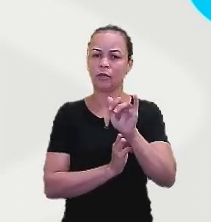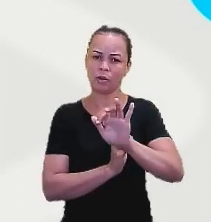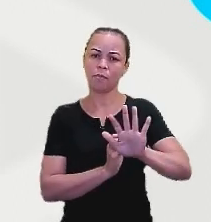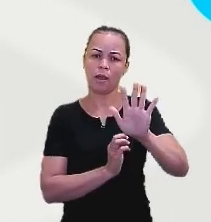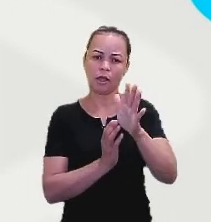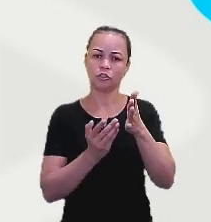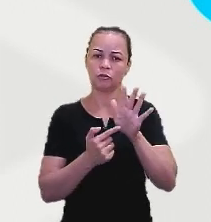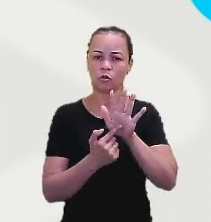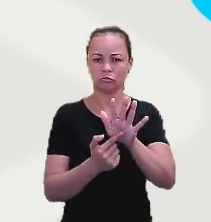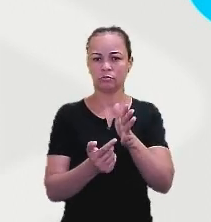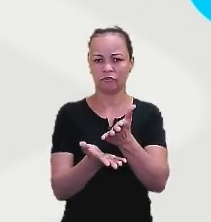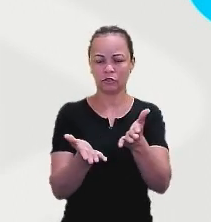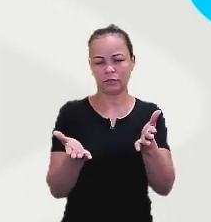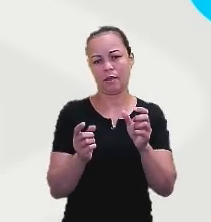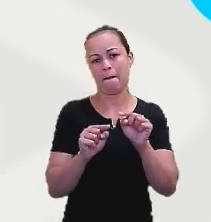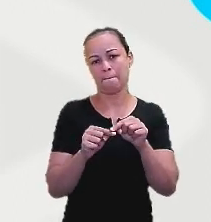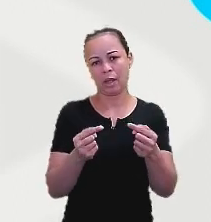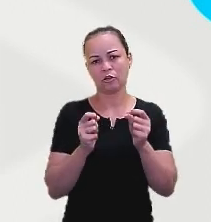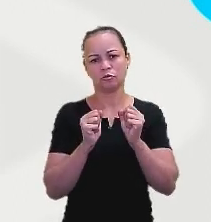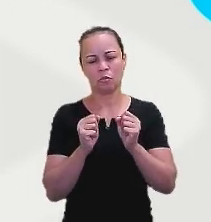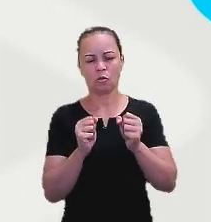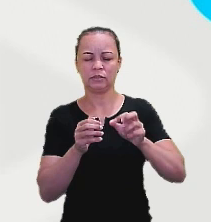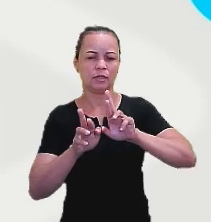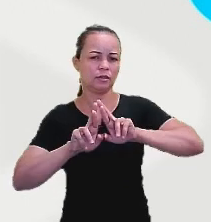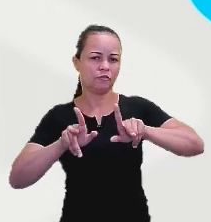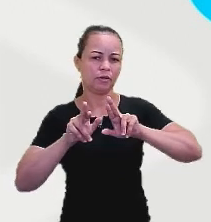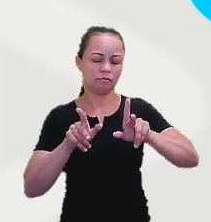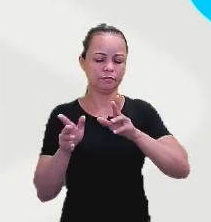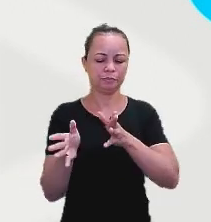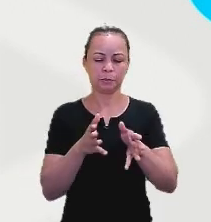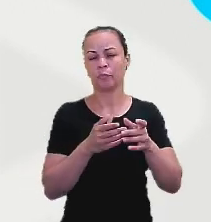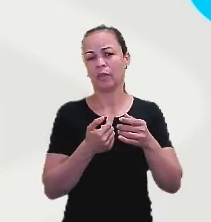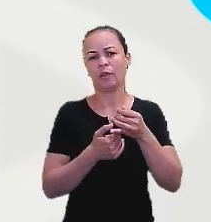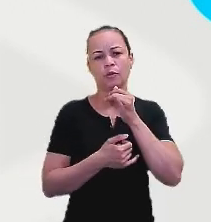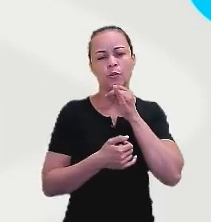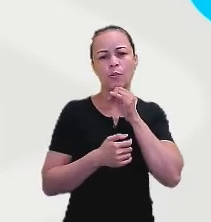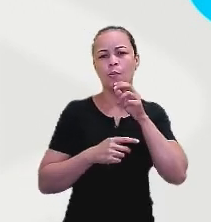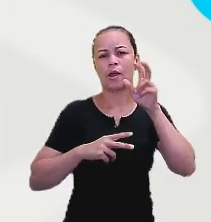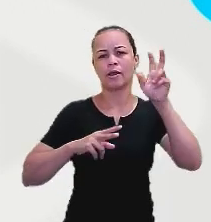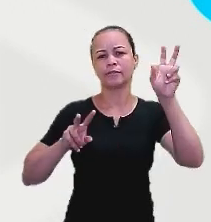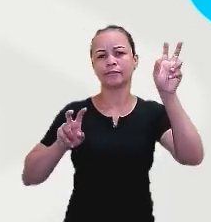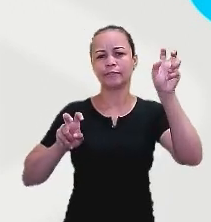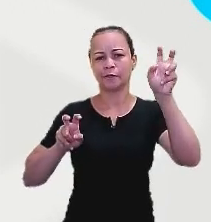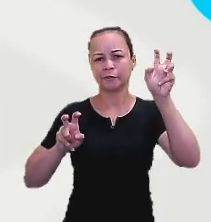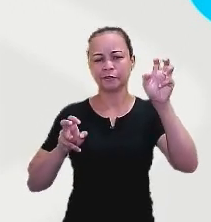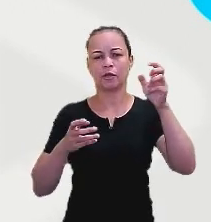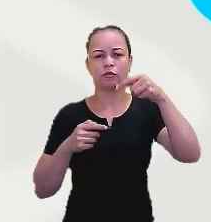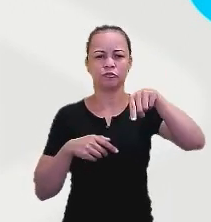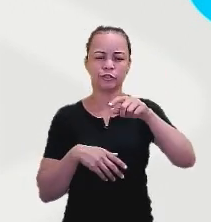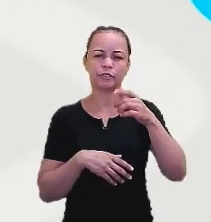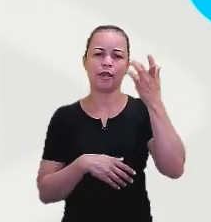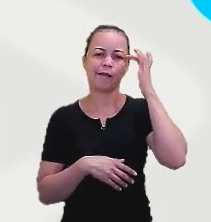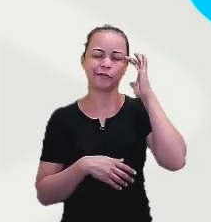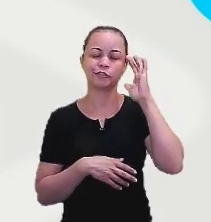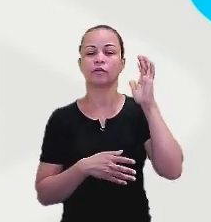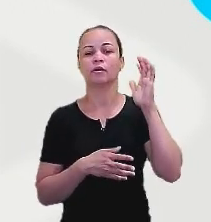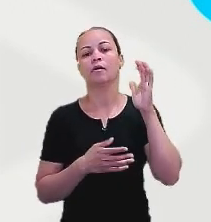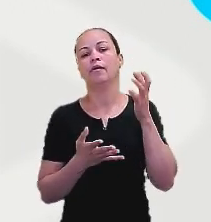setinhas, continuar colocando observações, uma citação que você achou interessante. E aí você